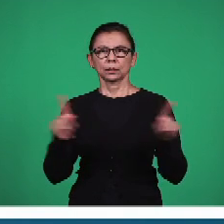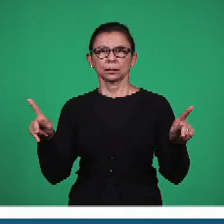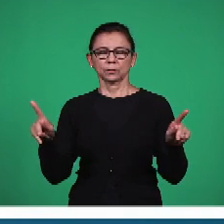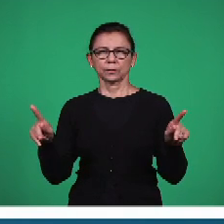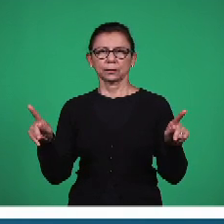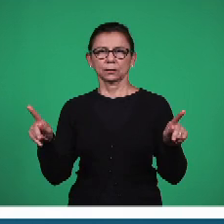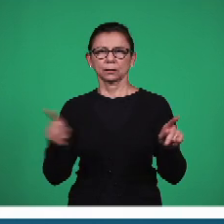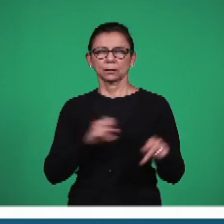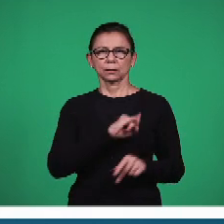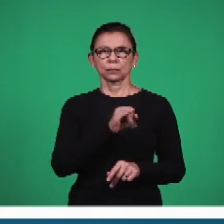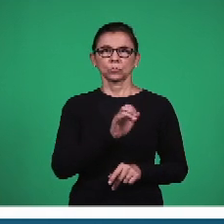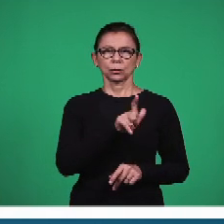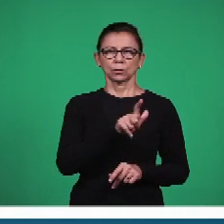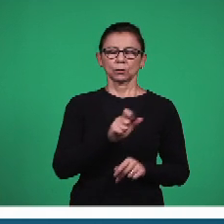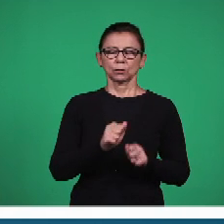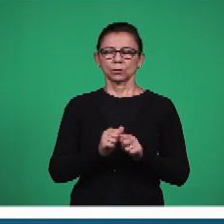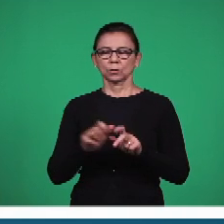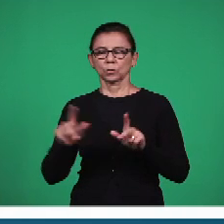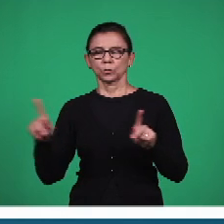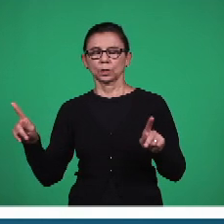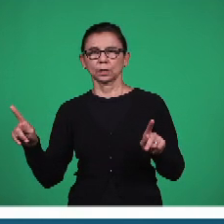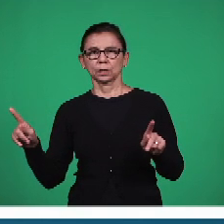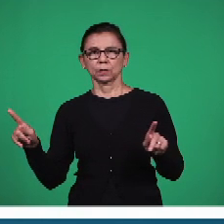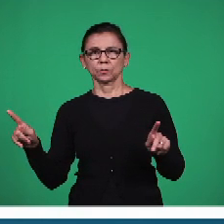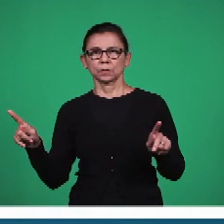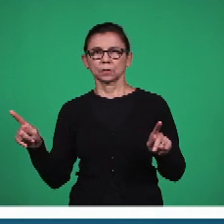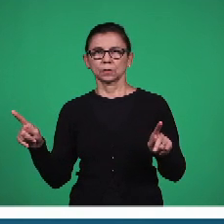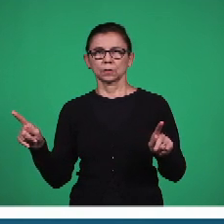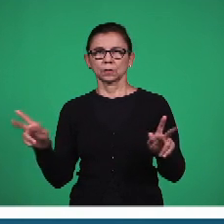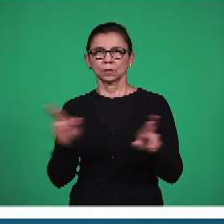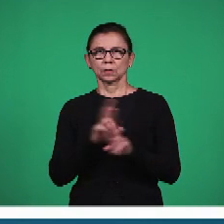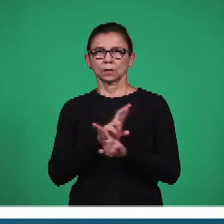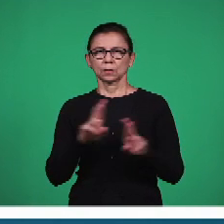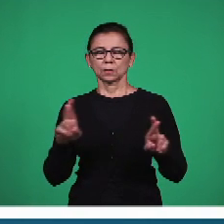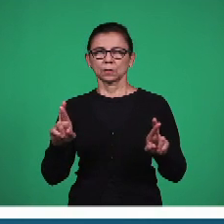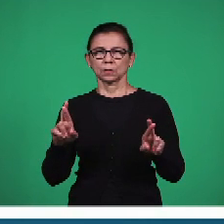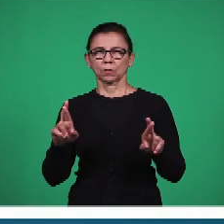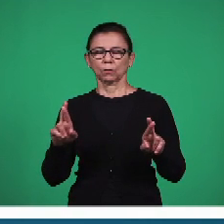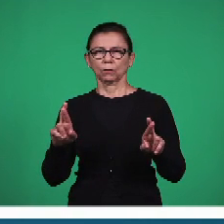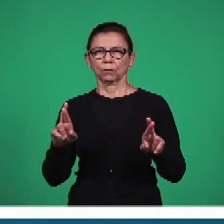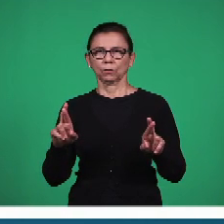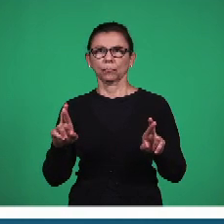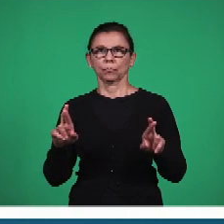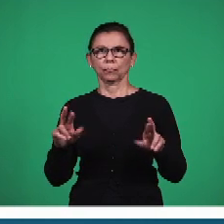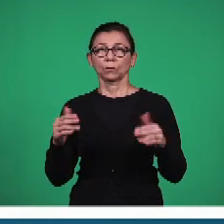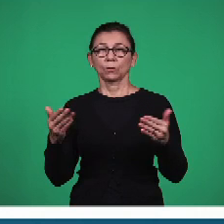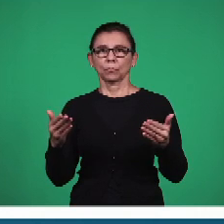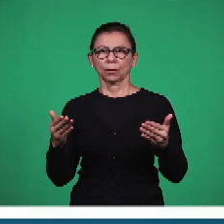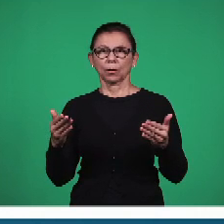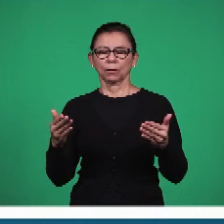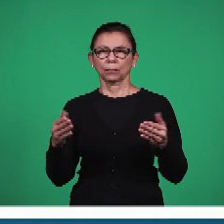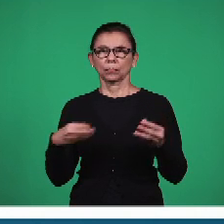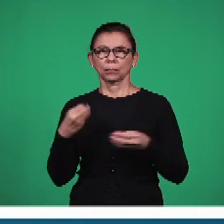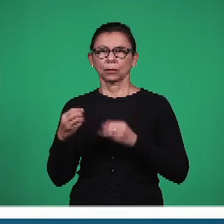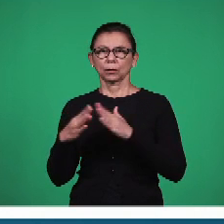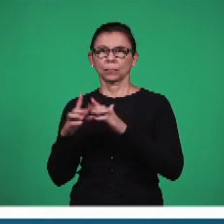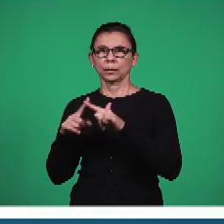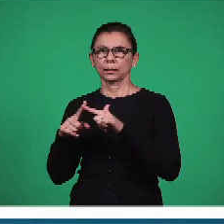E qual o preparo para ouvir esse toque? E como esse preparo é feito?